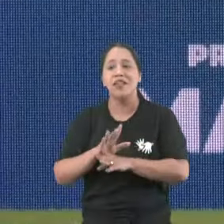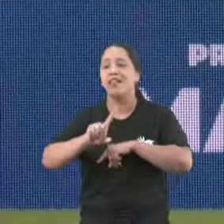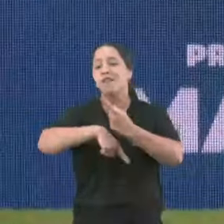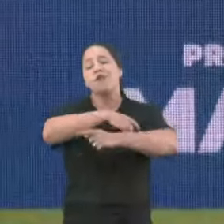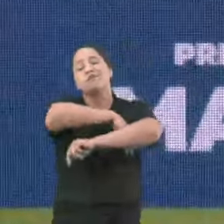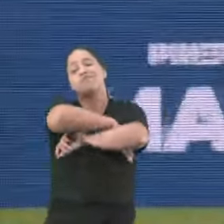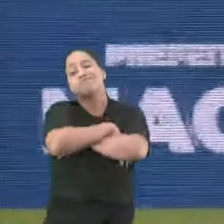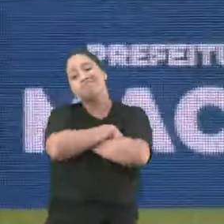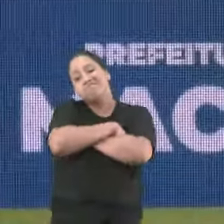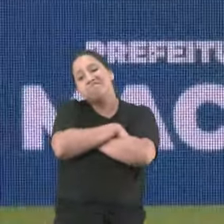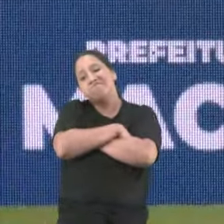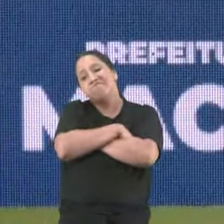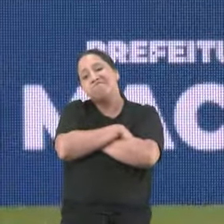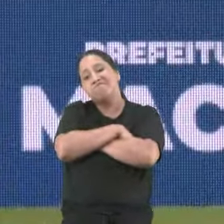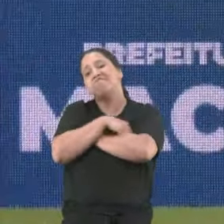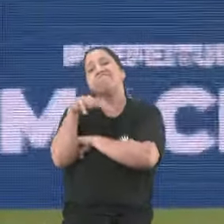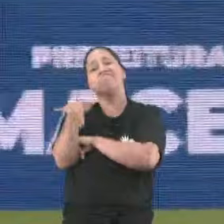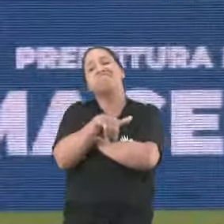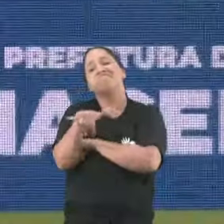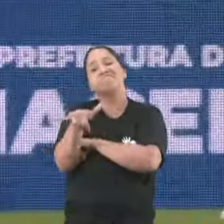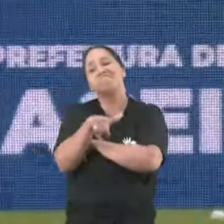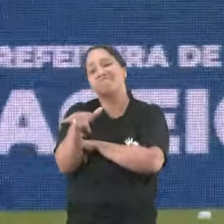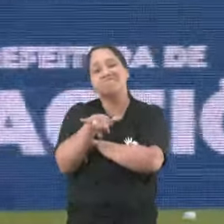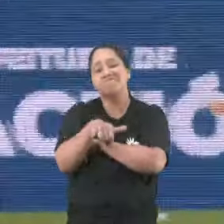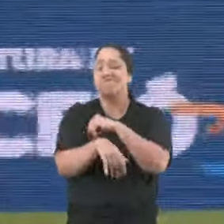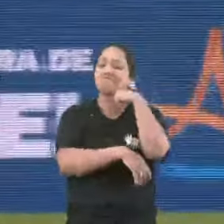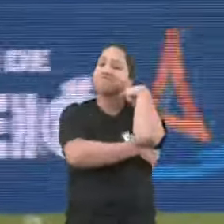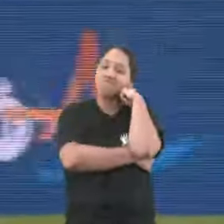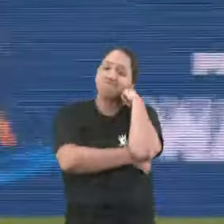Tá tranquilo com o que tá vendo aqui nesse primeiro tempo.